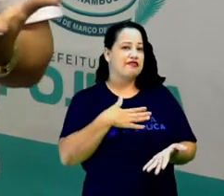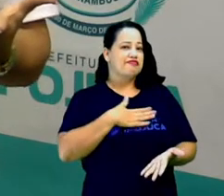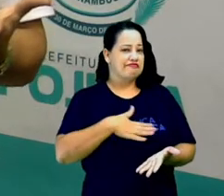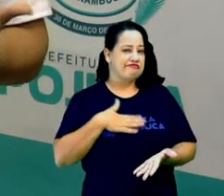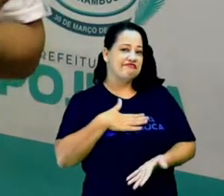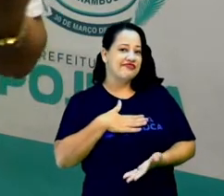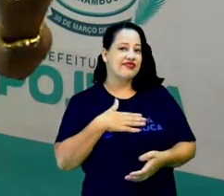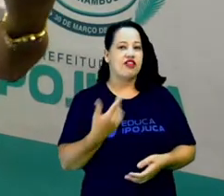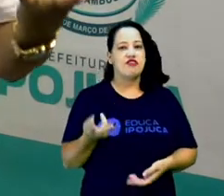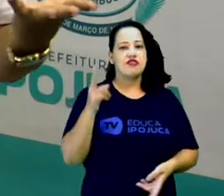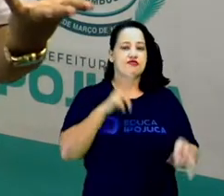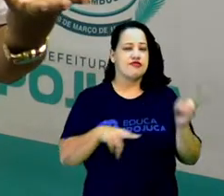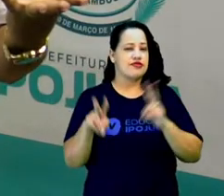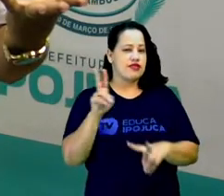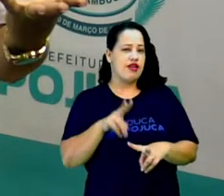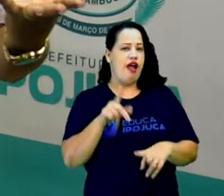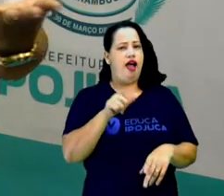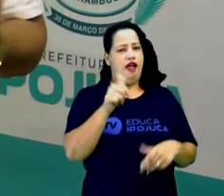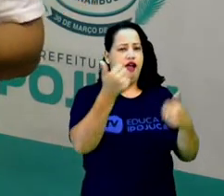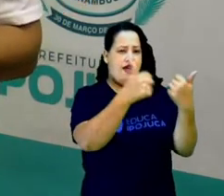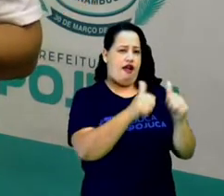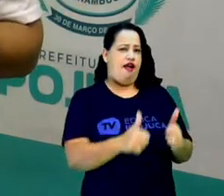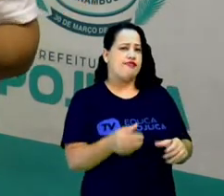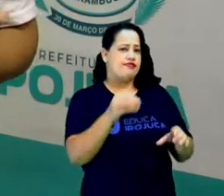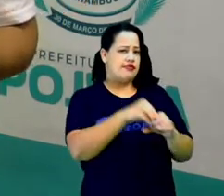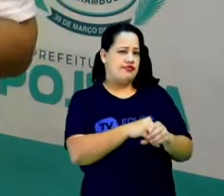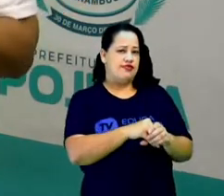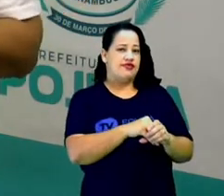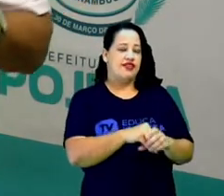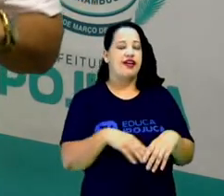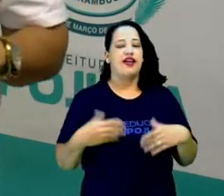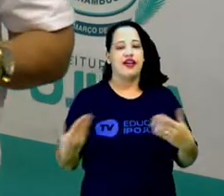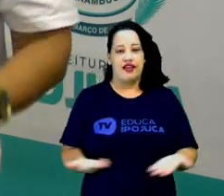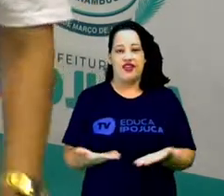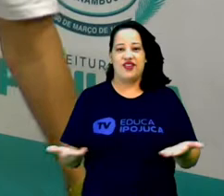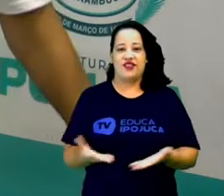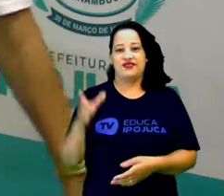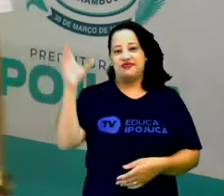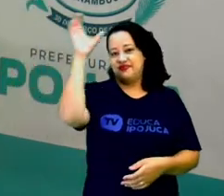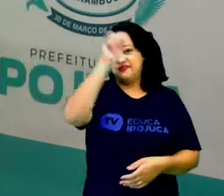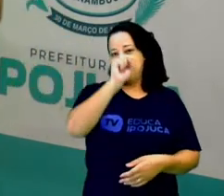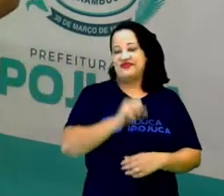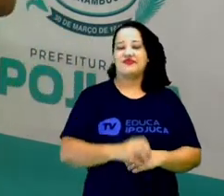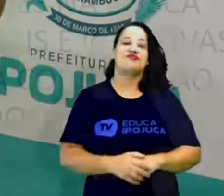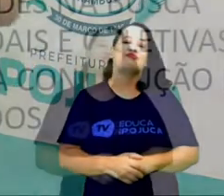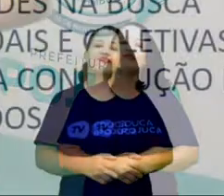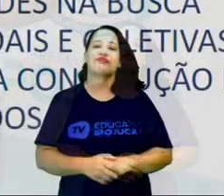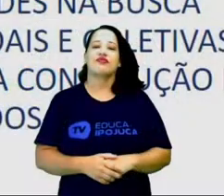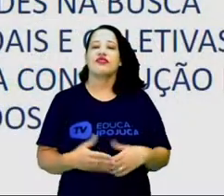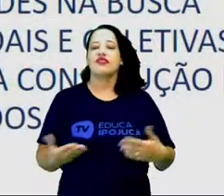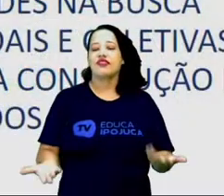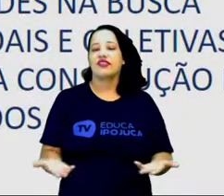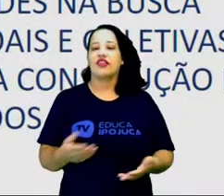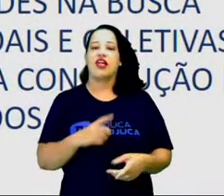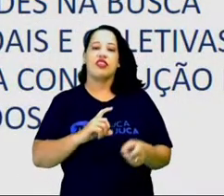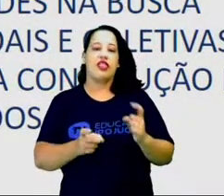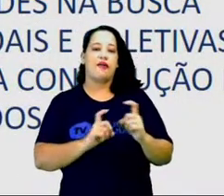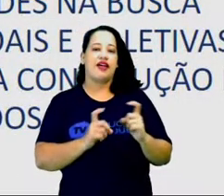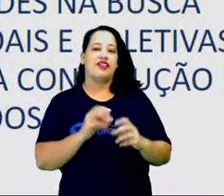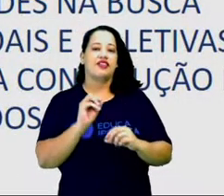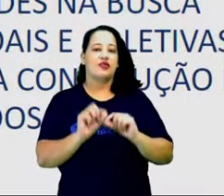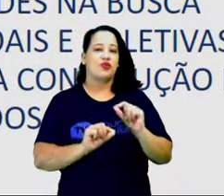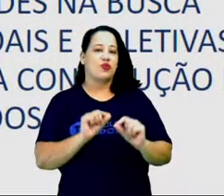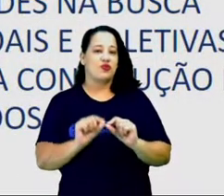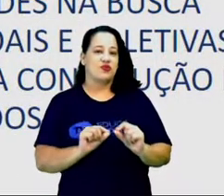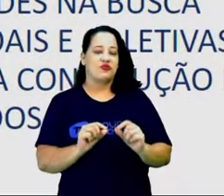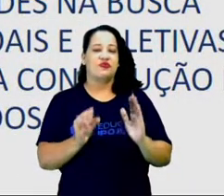a dança? A dança é arte? É justamente isso que iremos compreender. Como é que iremos debater nessa aula